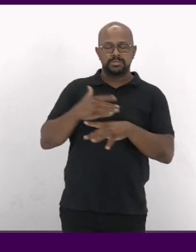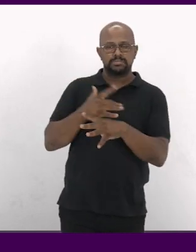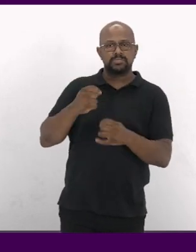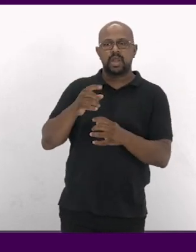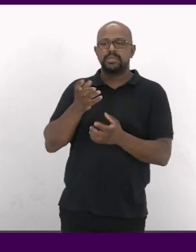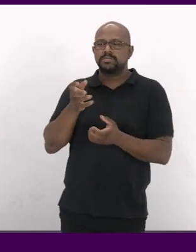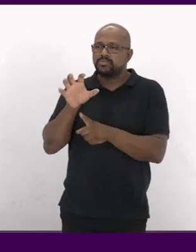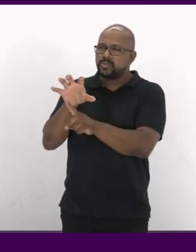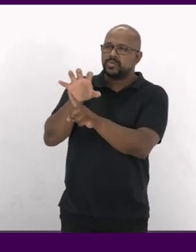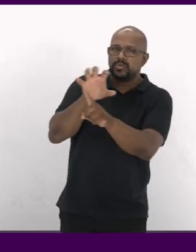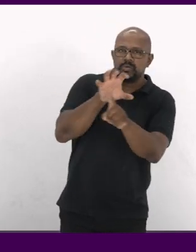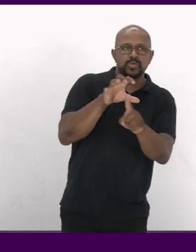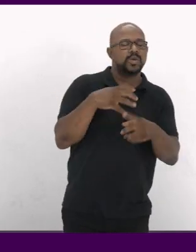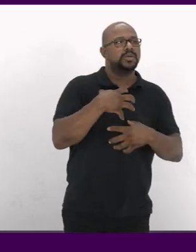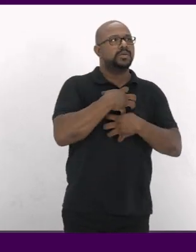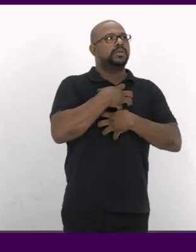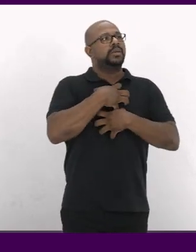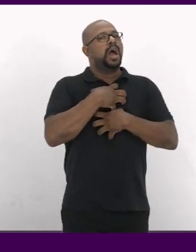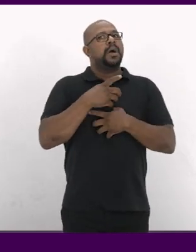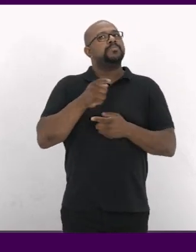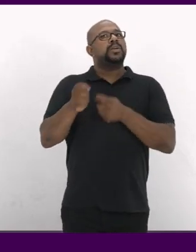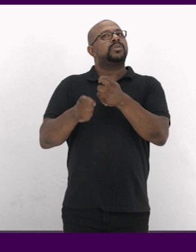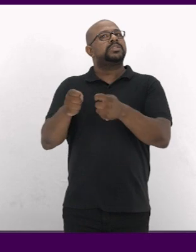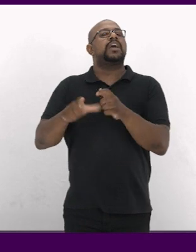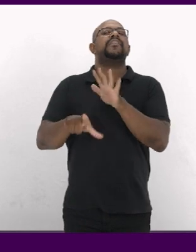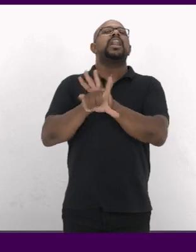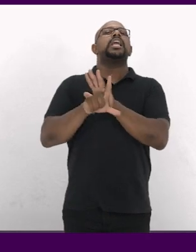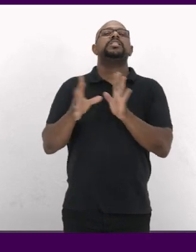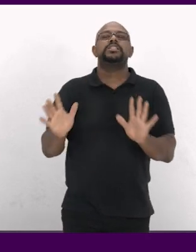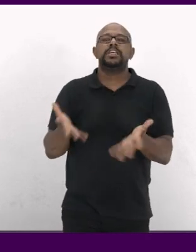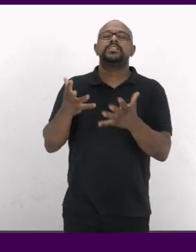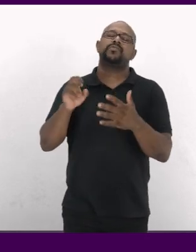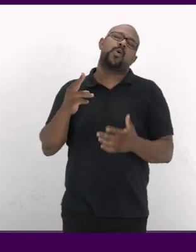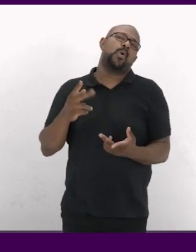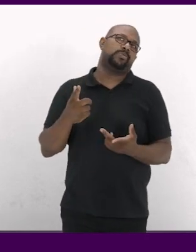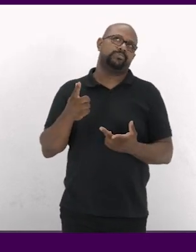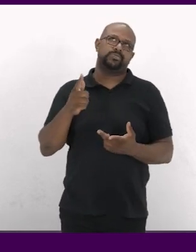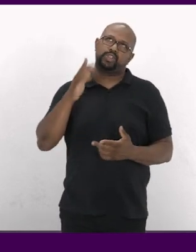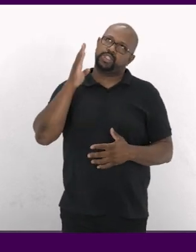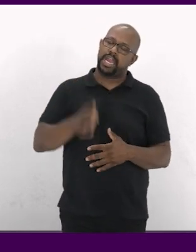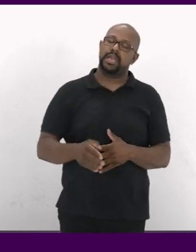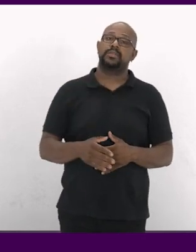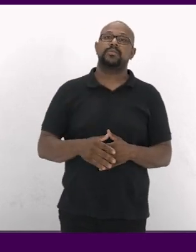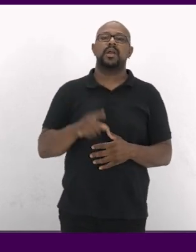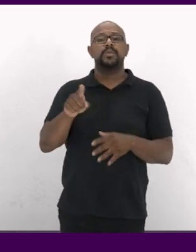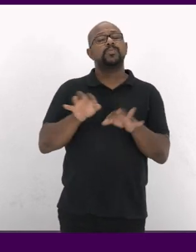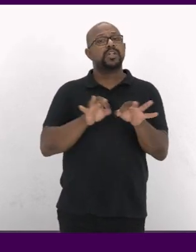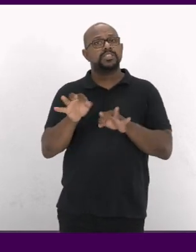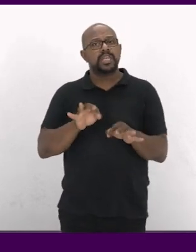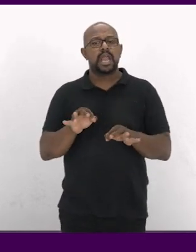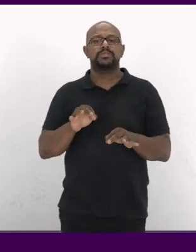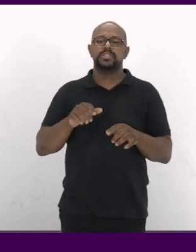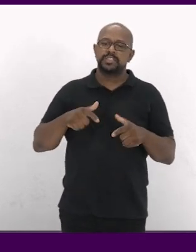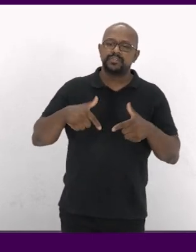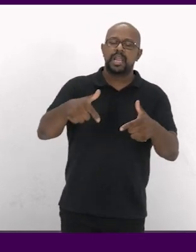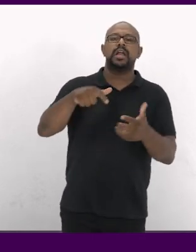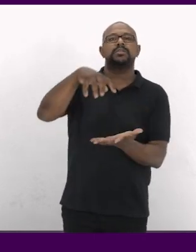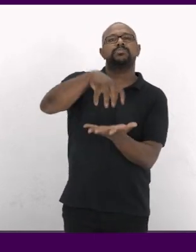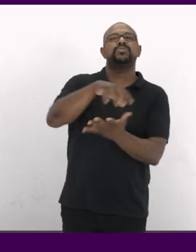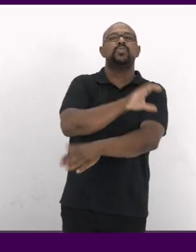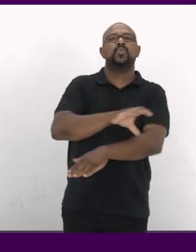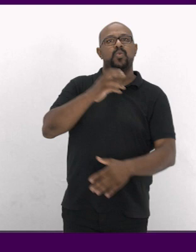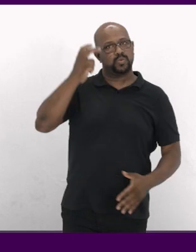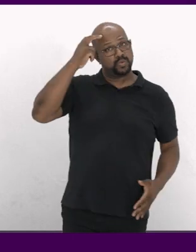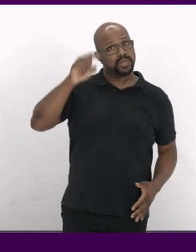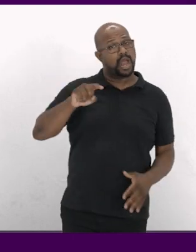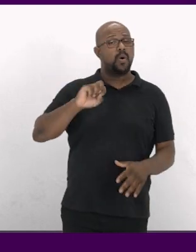mobilizar e sensibilizar outros empresários a patrocinarem, via lei de incentivo ou mesmo de modo direto, os projetos e atividades do